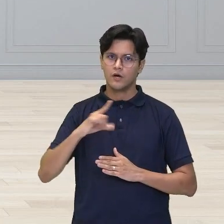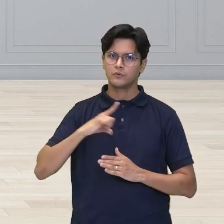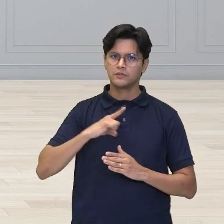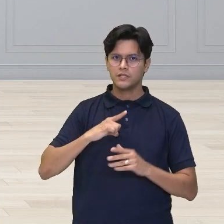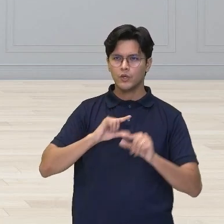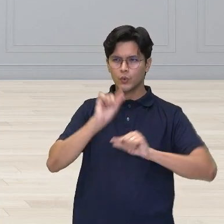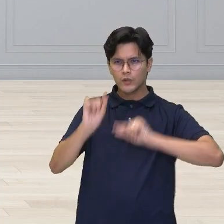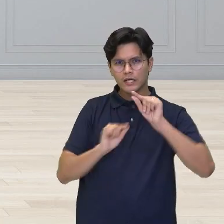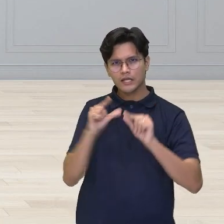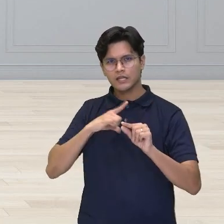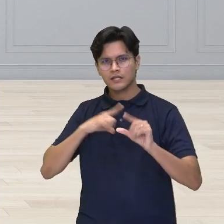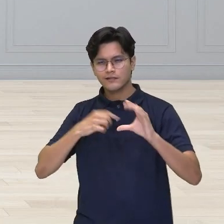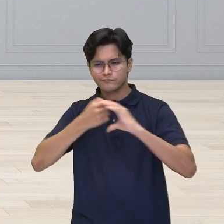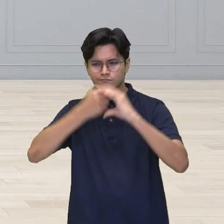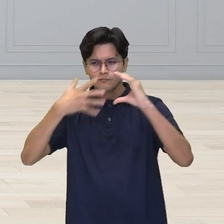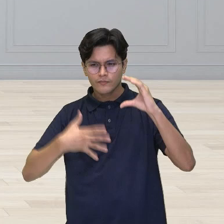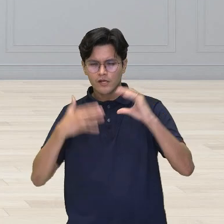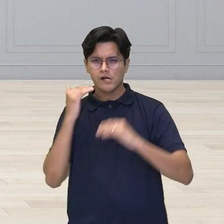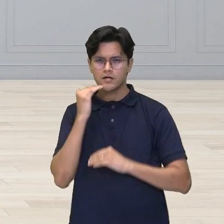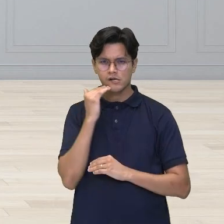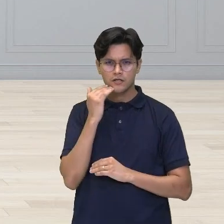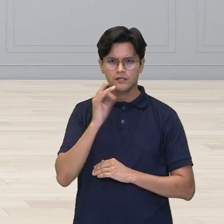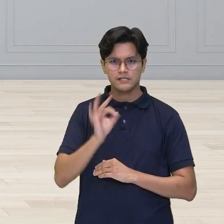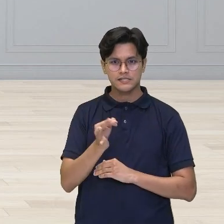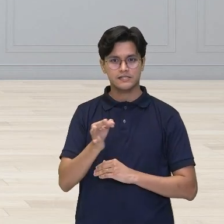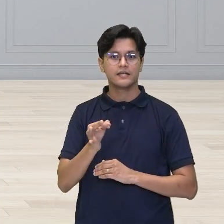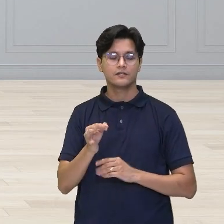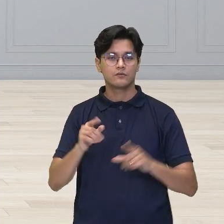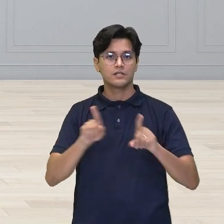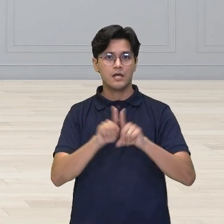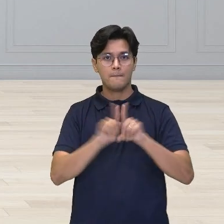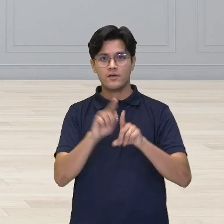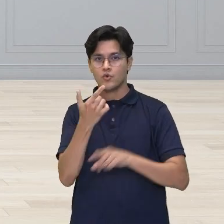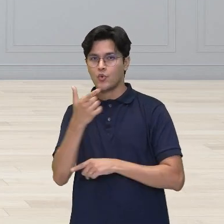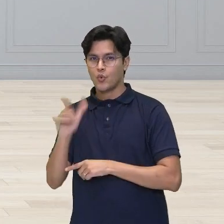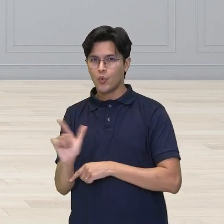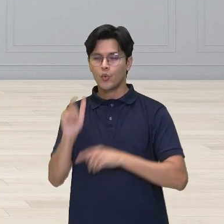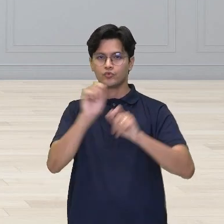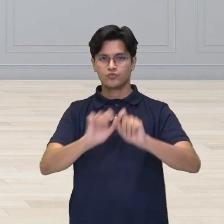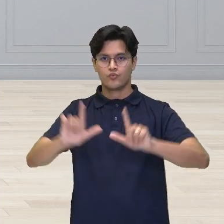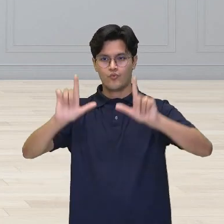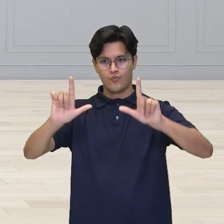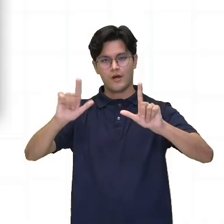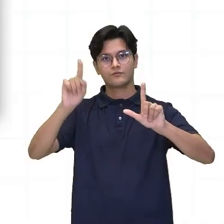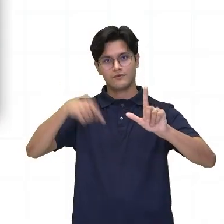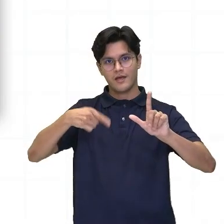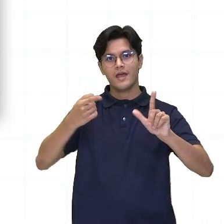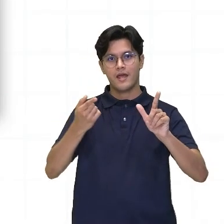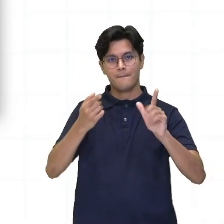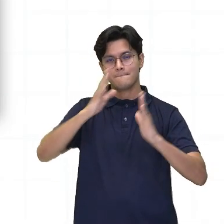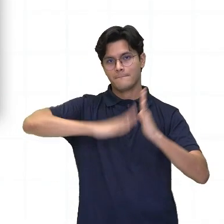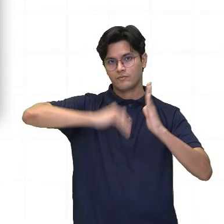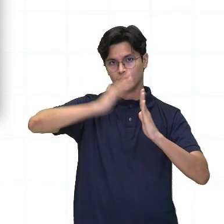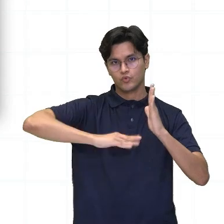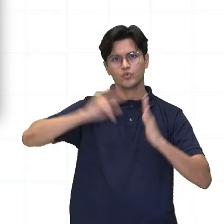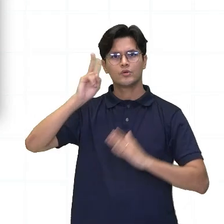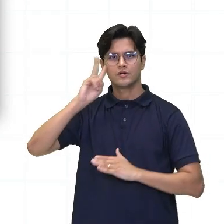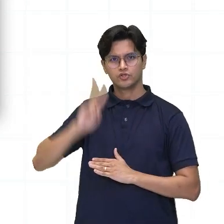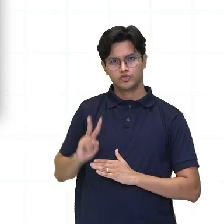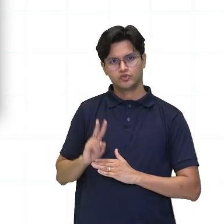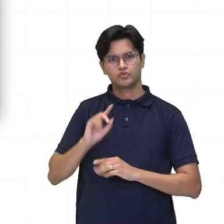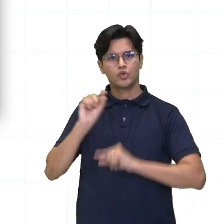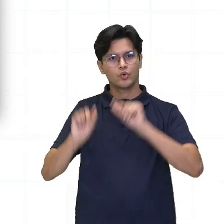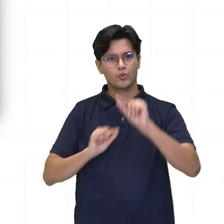certo? E no outro quadro, nós temos uma pintura histórica, que é de um pintor brasileiro. É o Grito